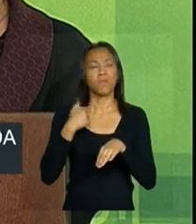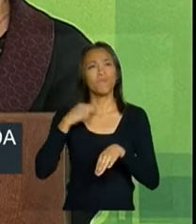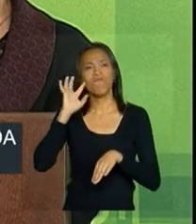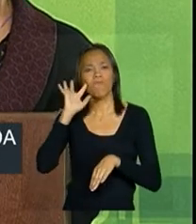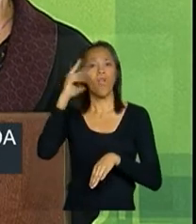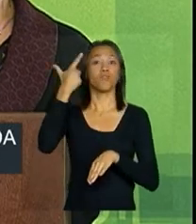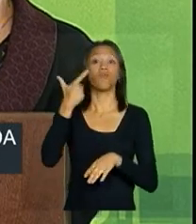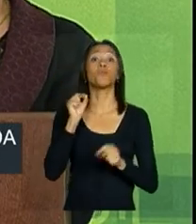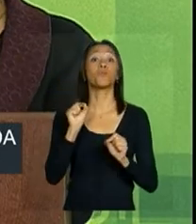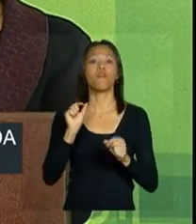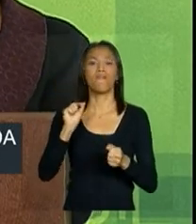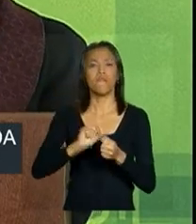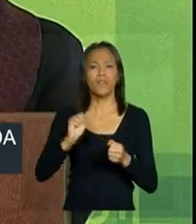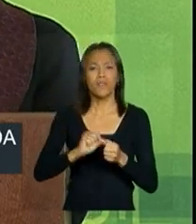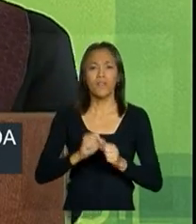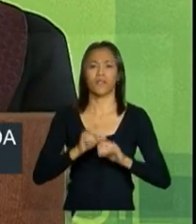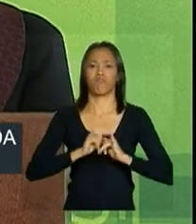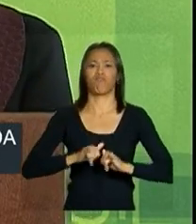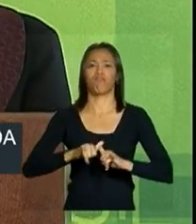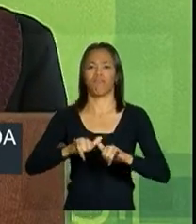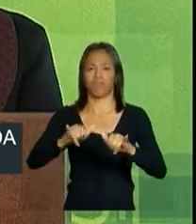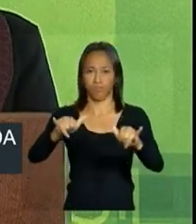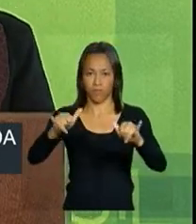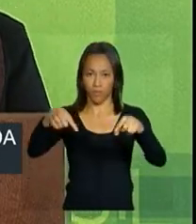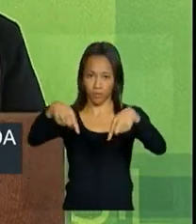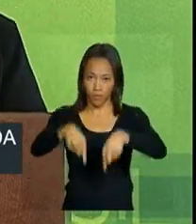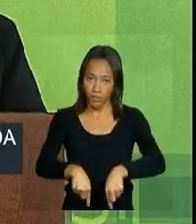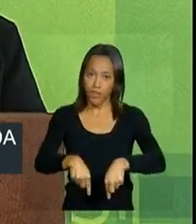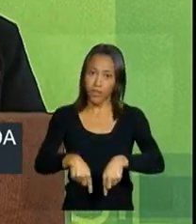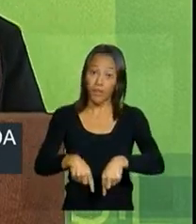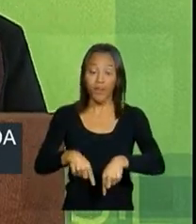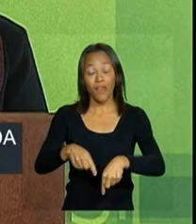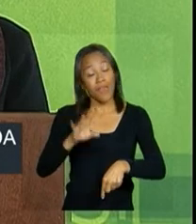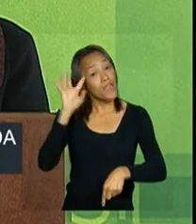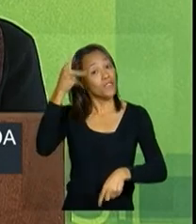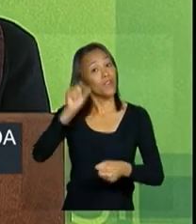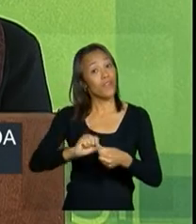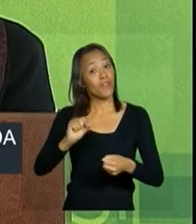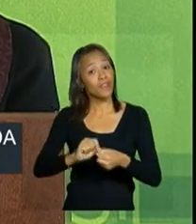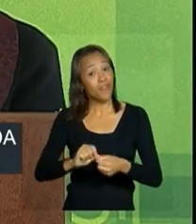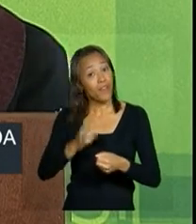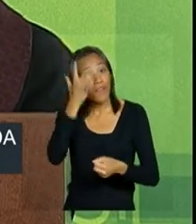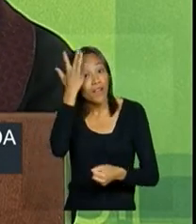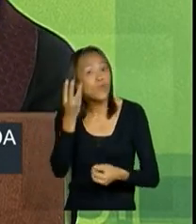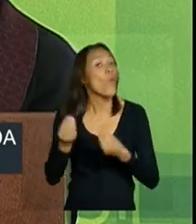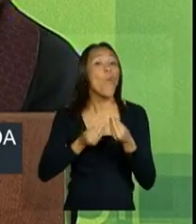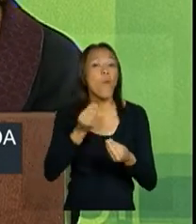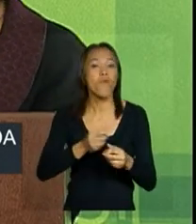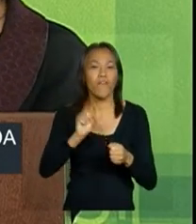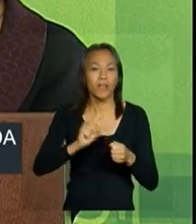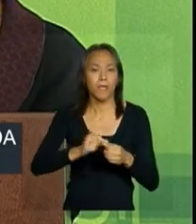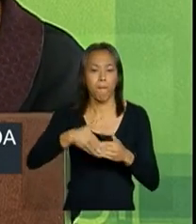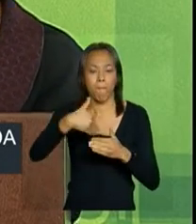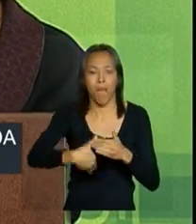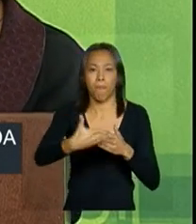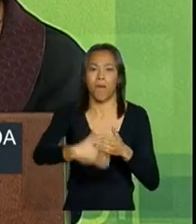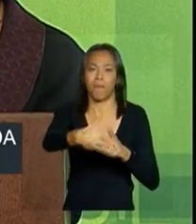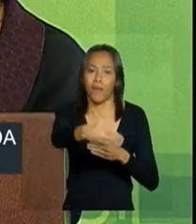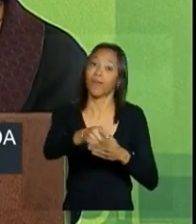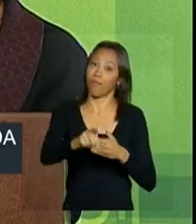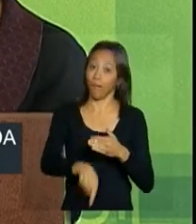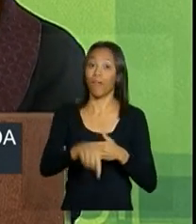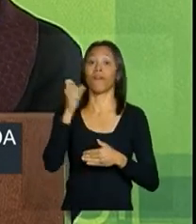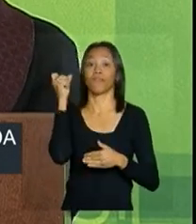resolvemos fazer essa campanha bem resolver fazer e faça agora como executar é que era